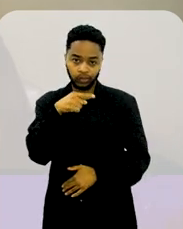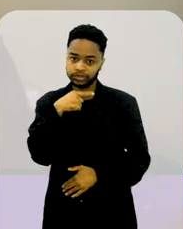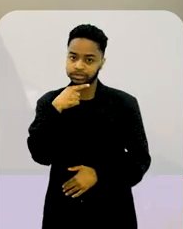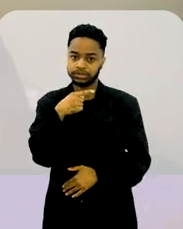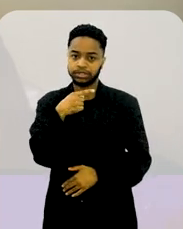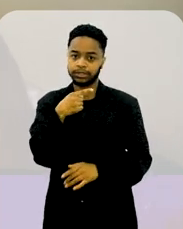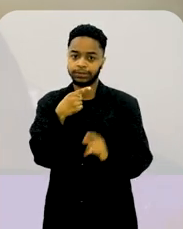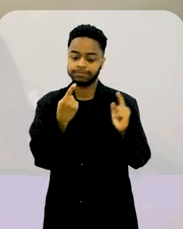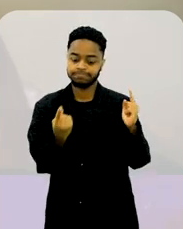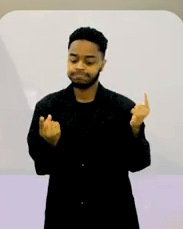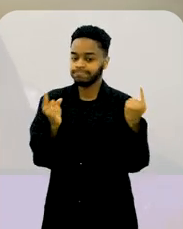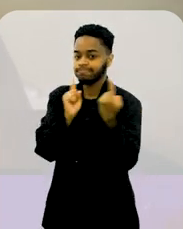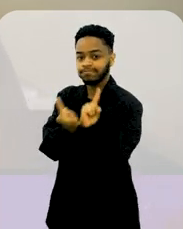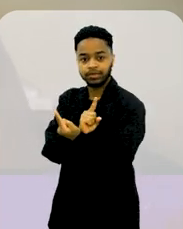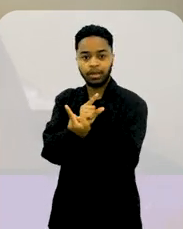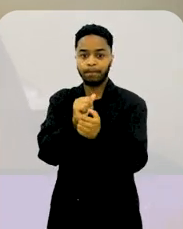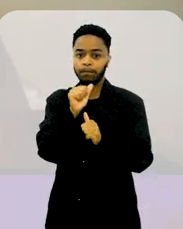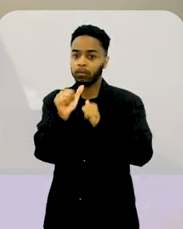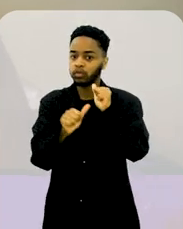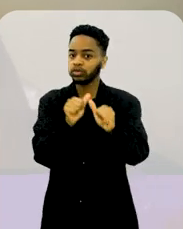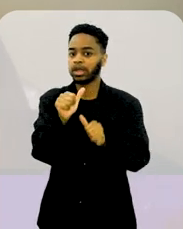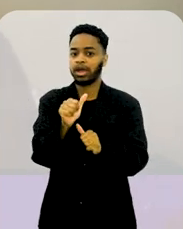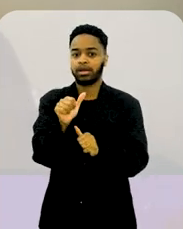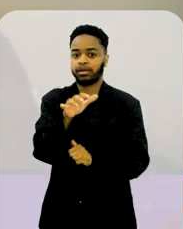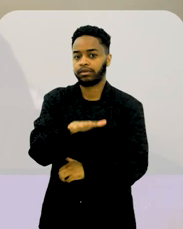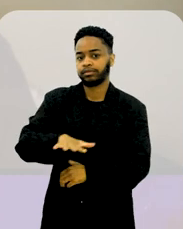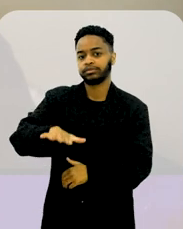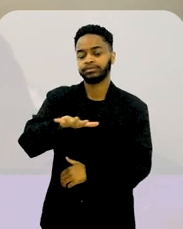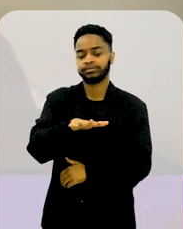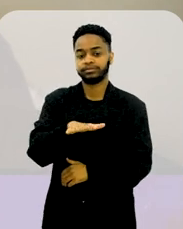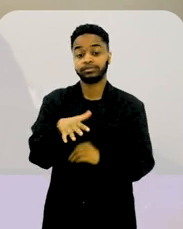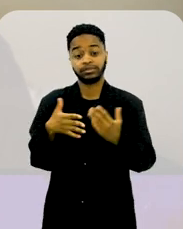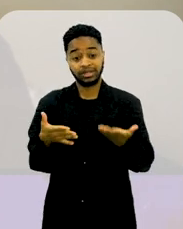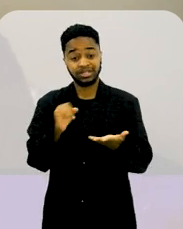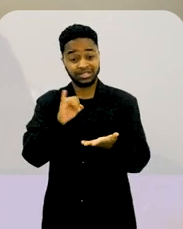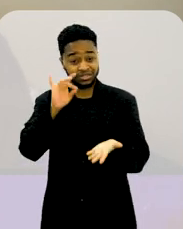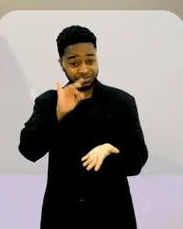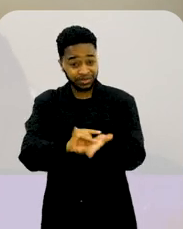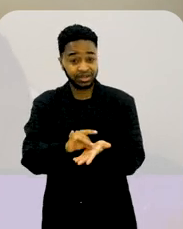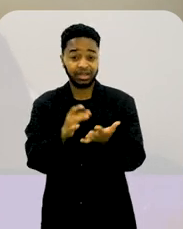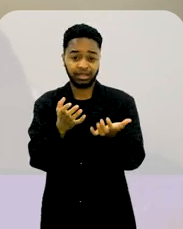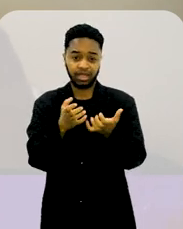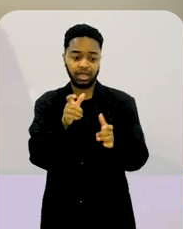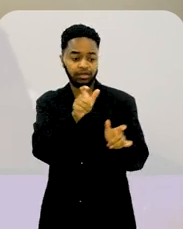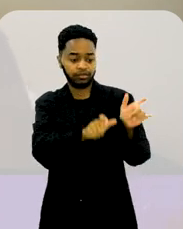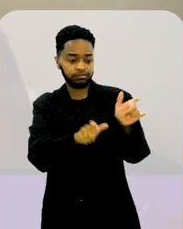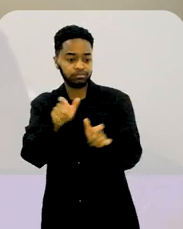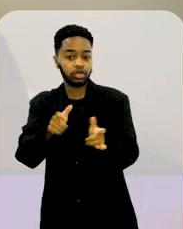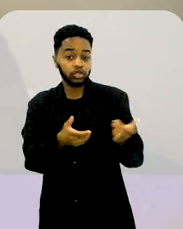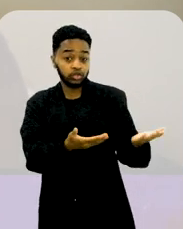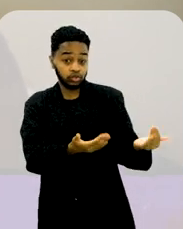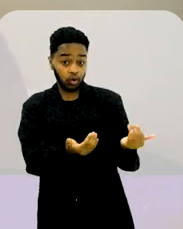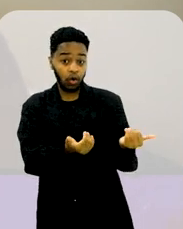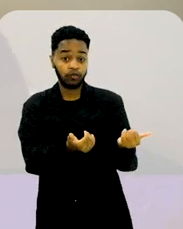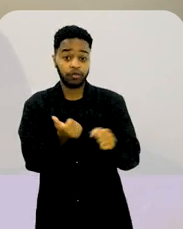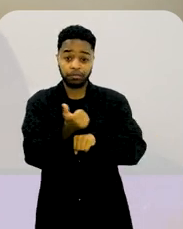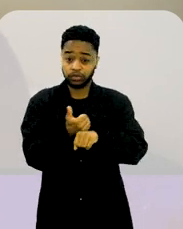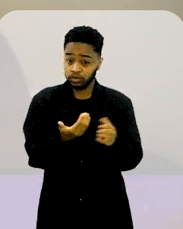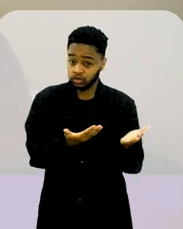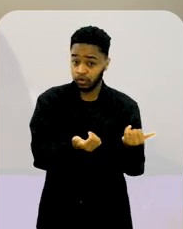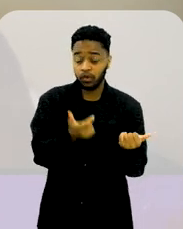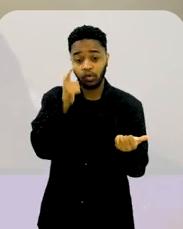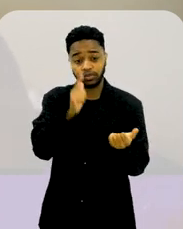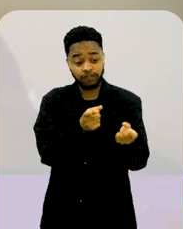eh reverter esse Panorama se eles querem de fato que jogadores jovens consigam ser